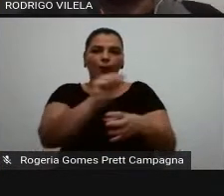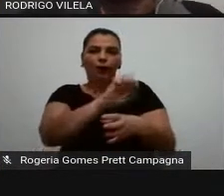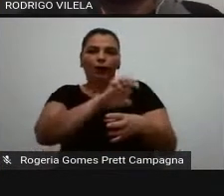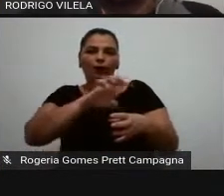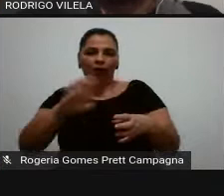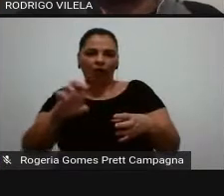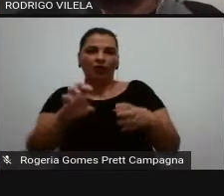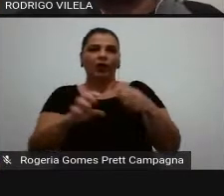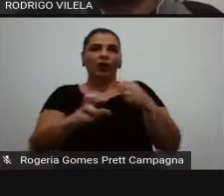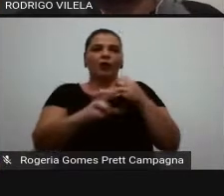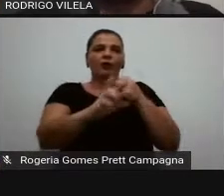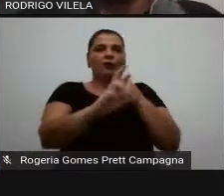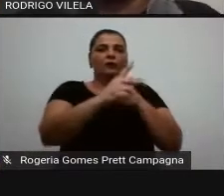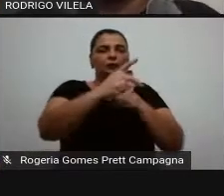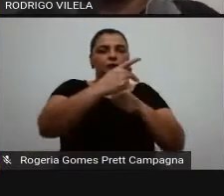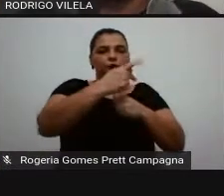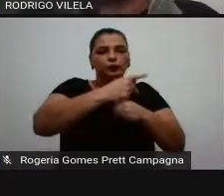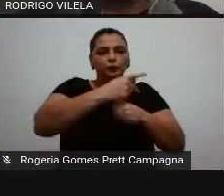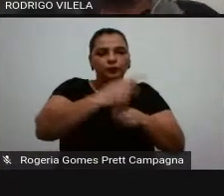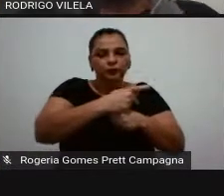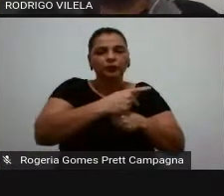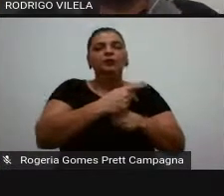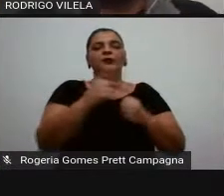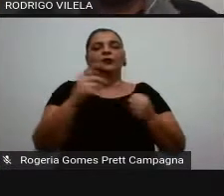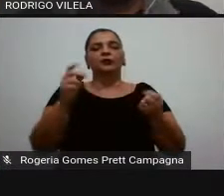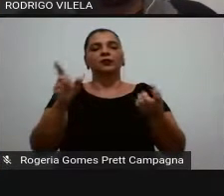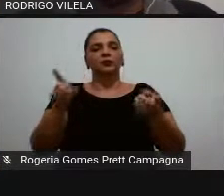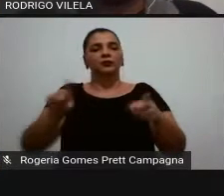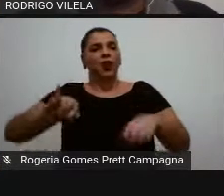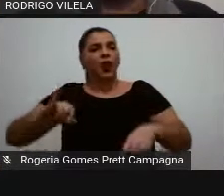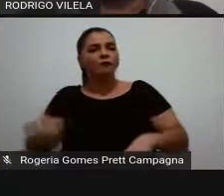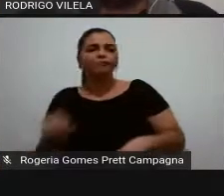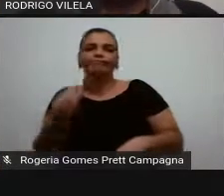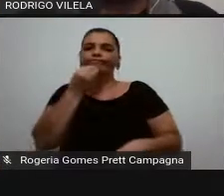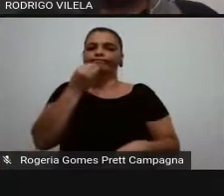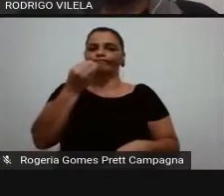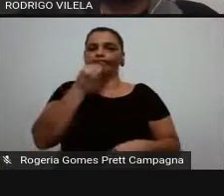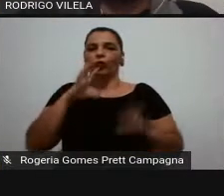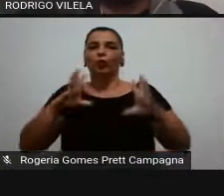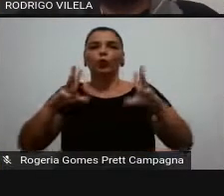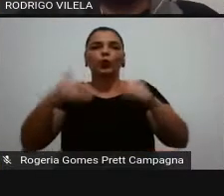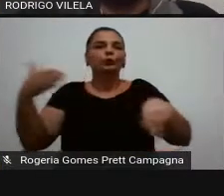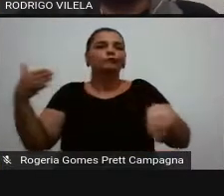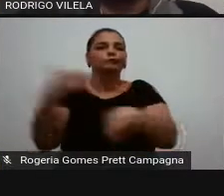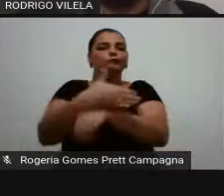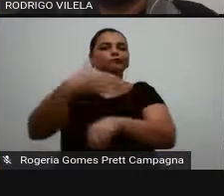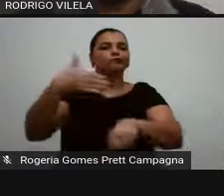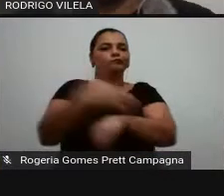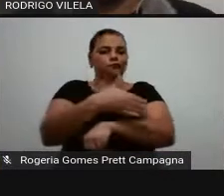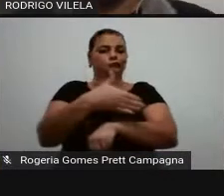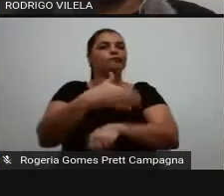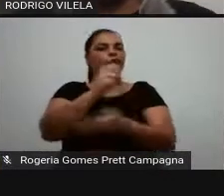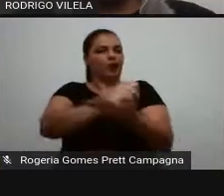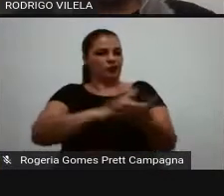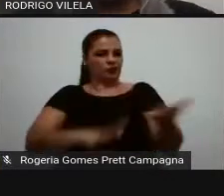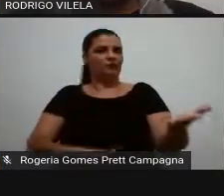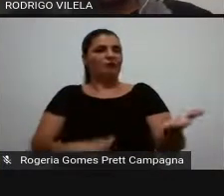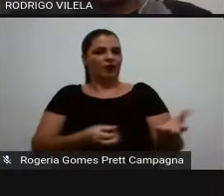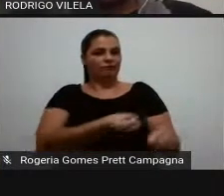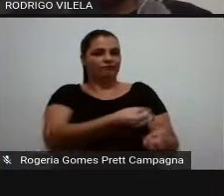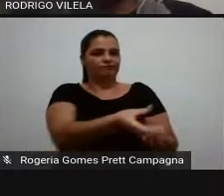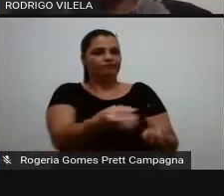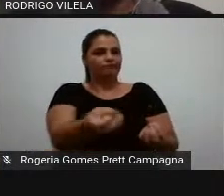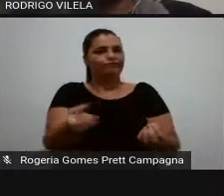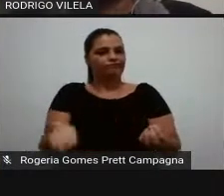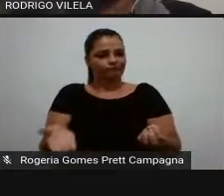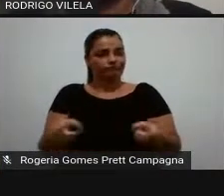apoiando, para que pudesse garantir que todos tivessem acesso a essas APNPs, né? E a equipe pedagógica